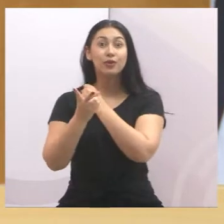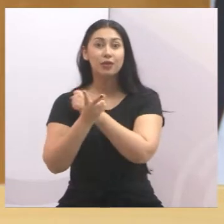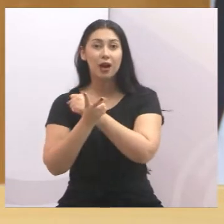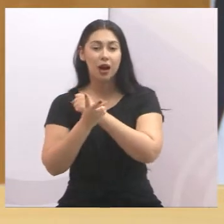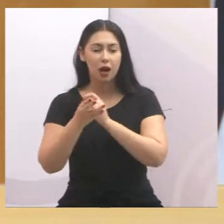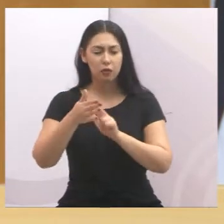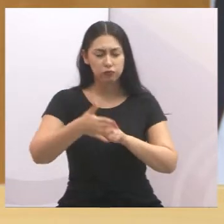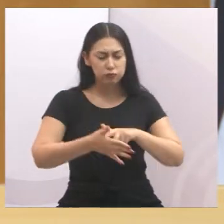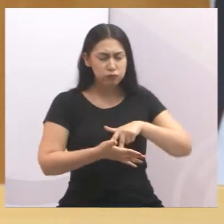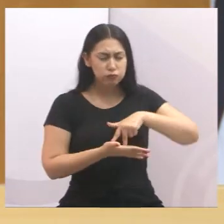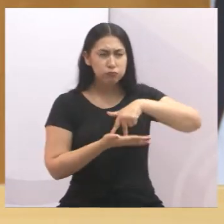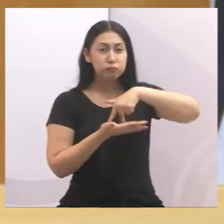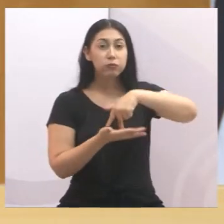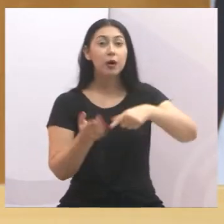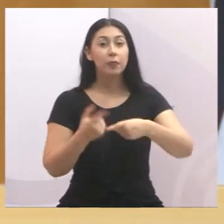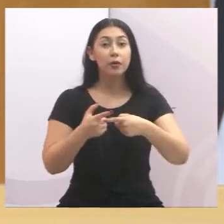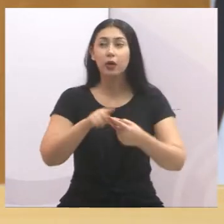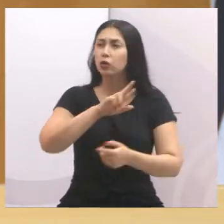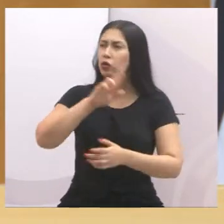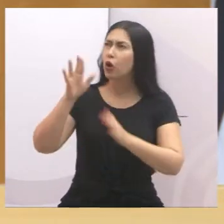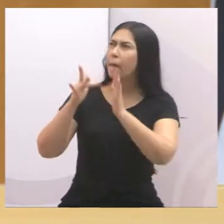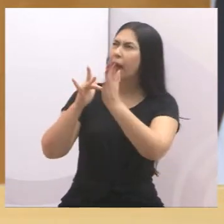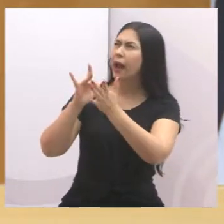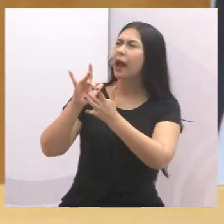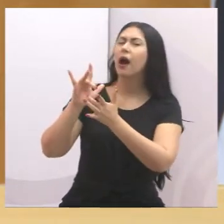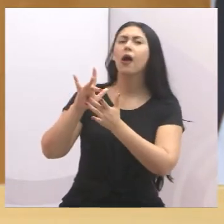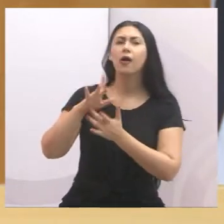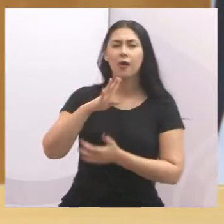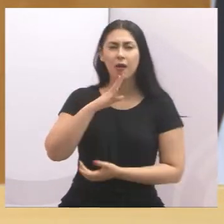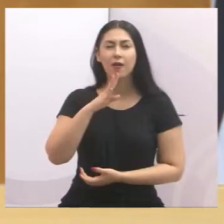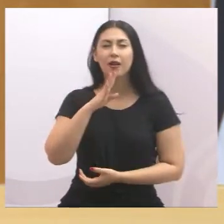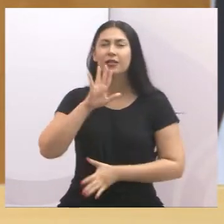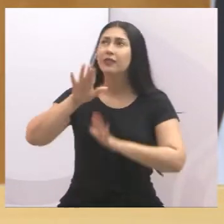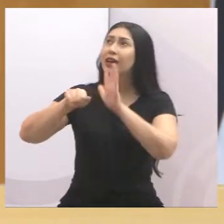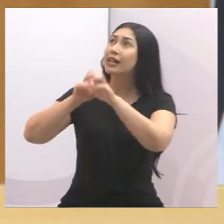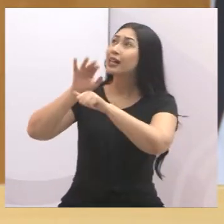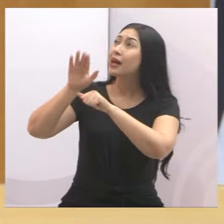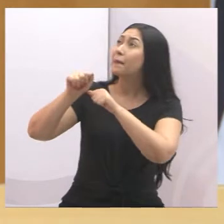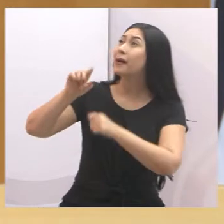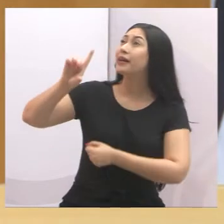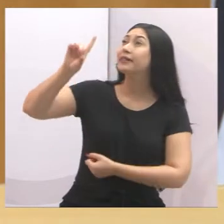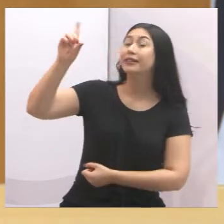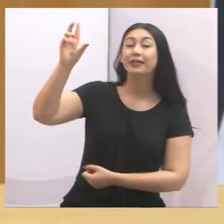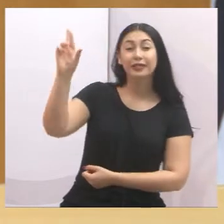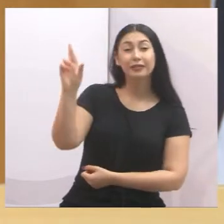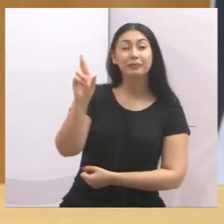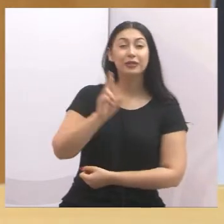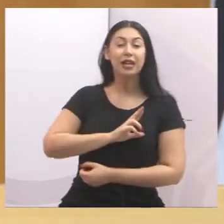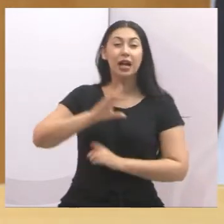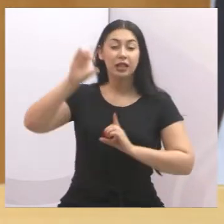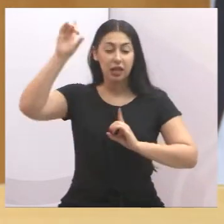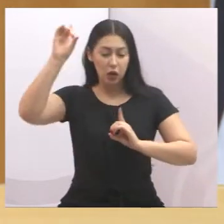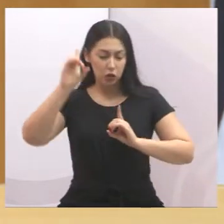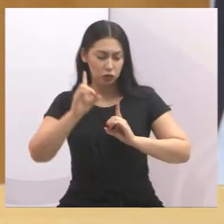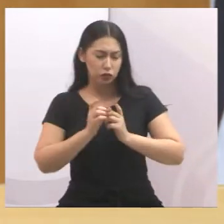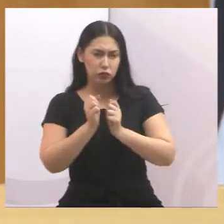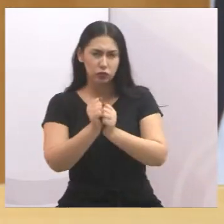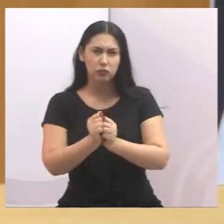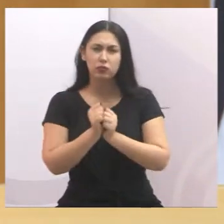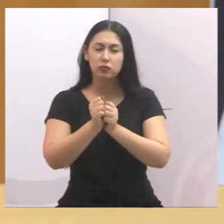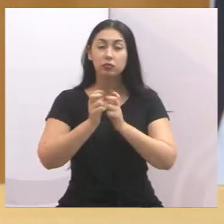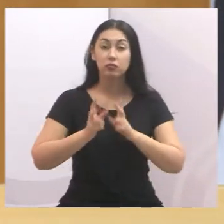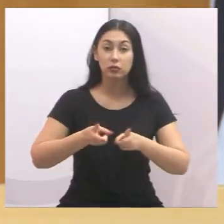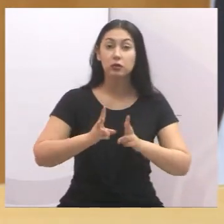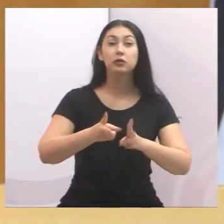alto, pois conheceu o meu nome, e me invocará, e lhe responderei. Com ele estarei, eu na angústia, e o livrarei e o